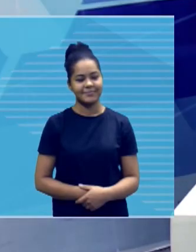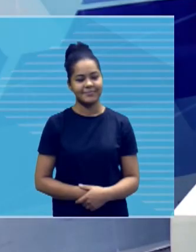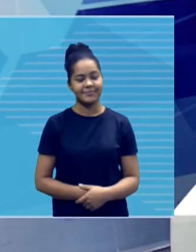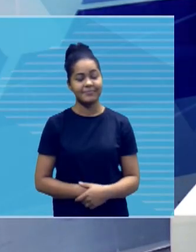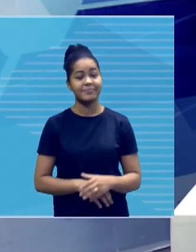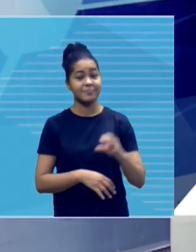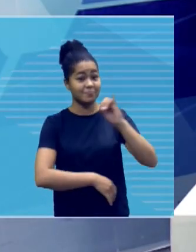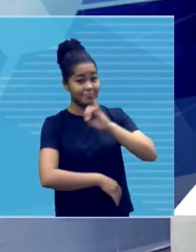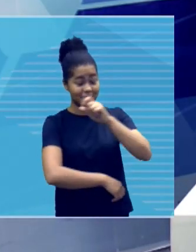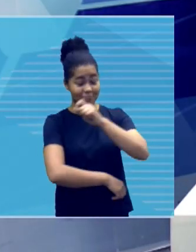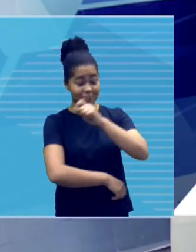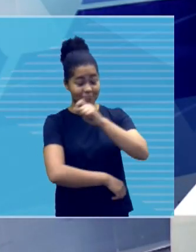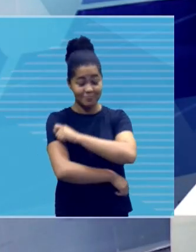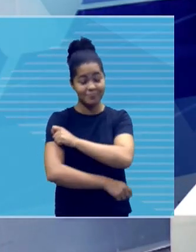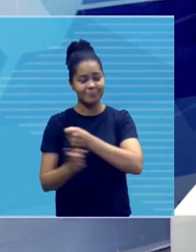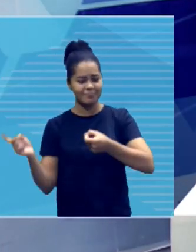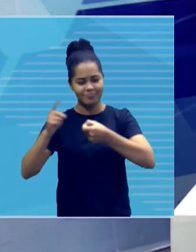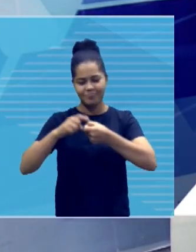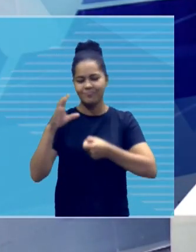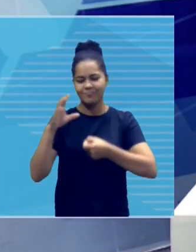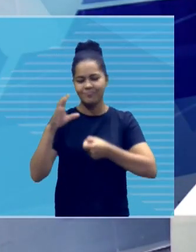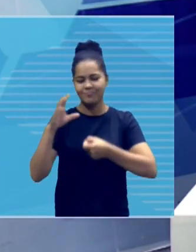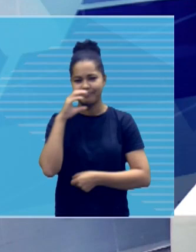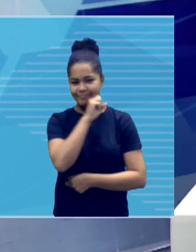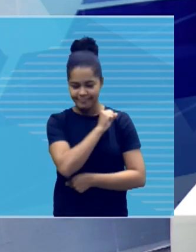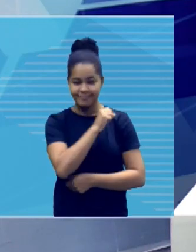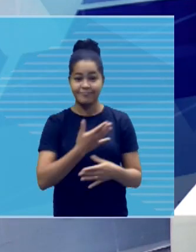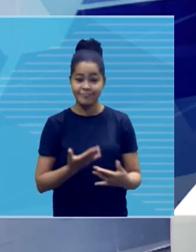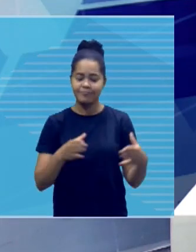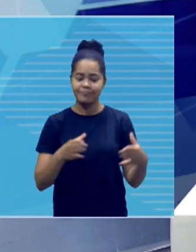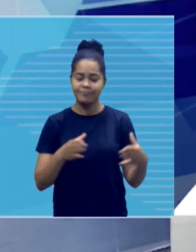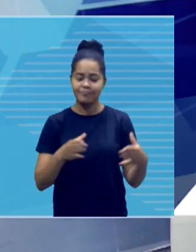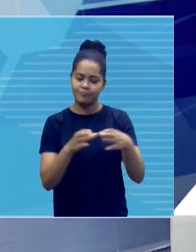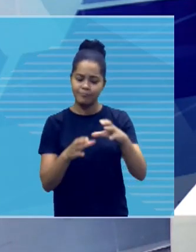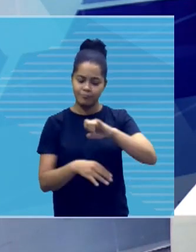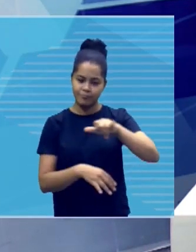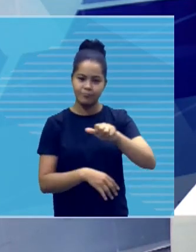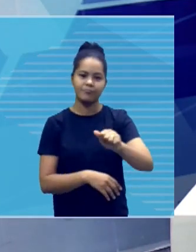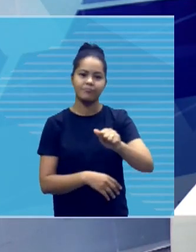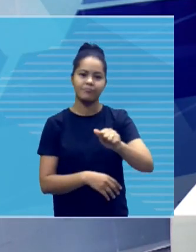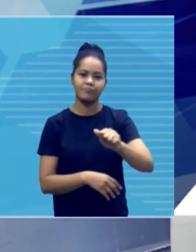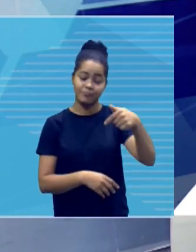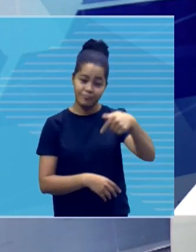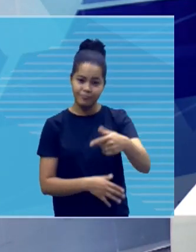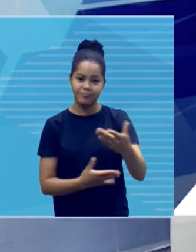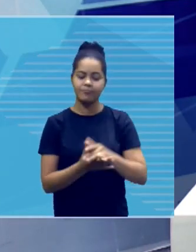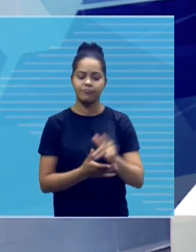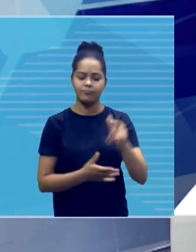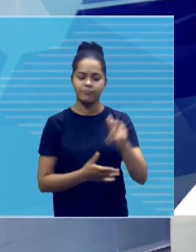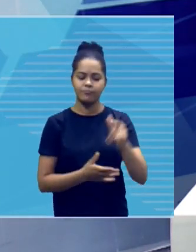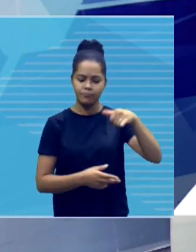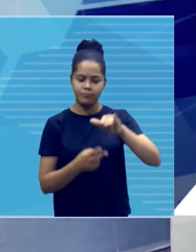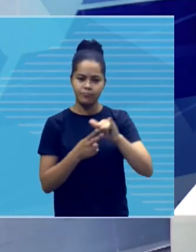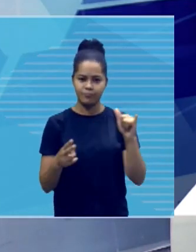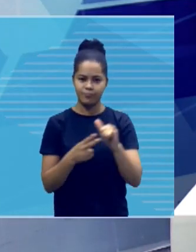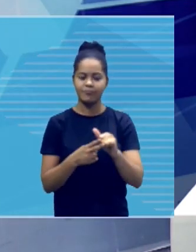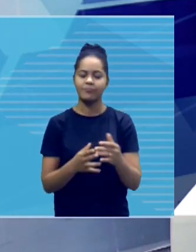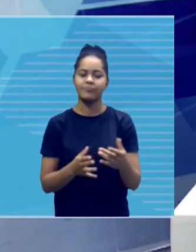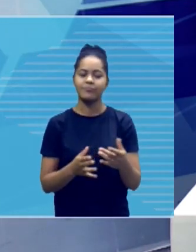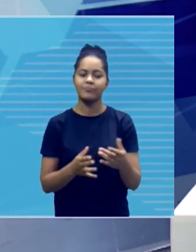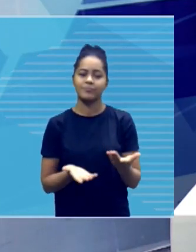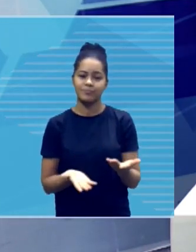Ok meus amigos já voltamos né foi transição bem rápida é EJA sete educação ensino médio